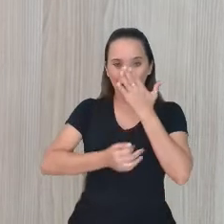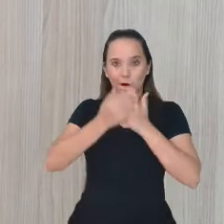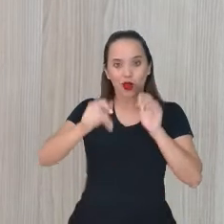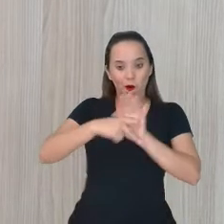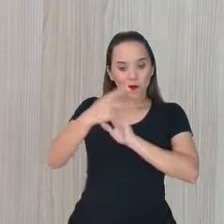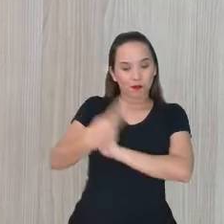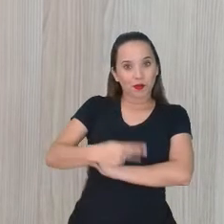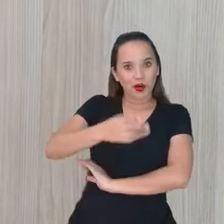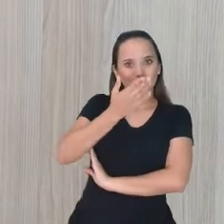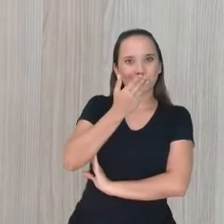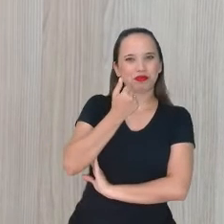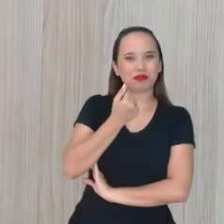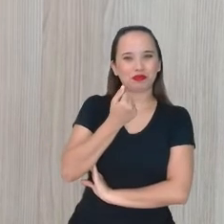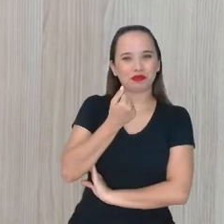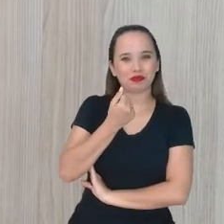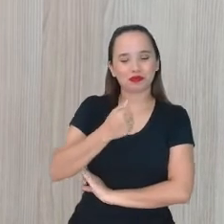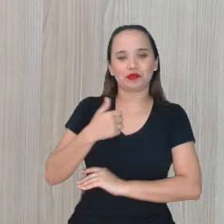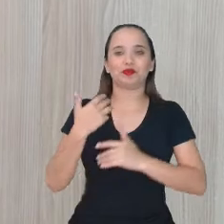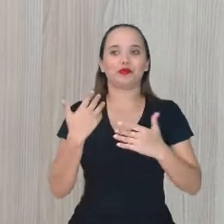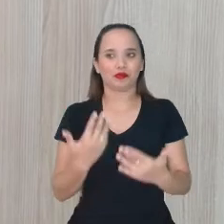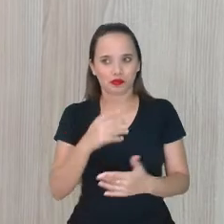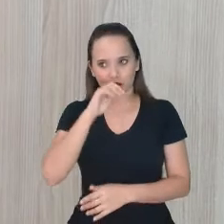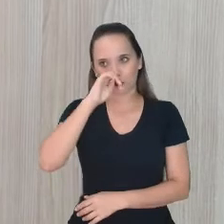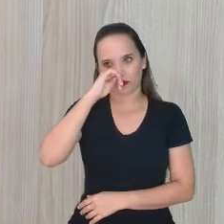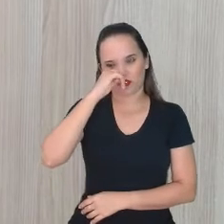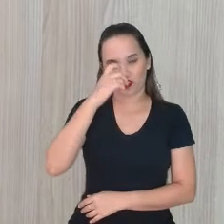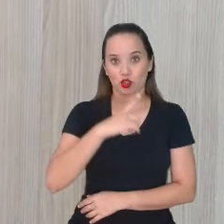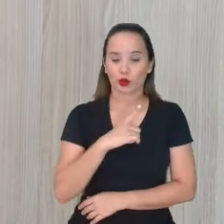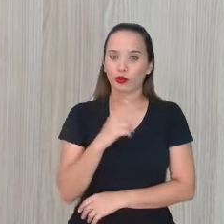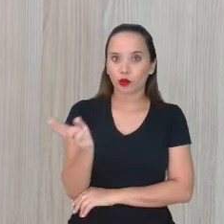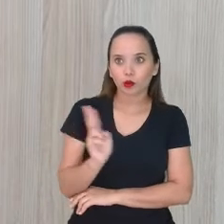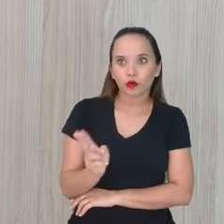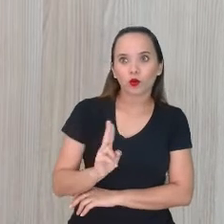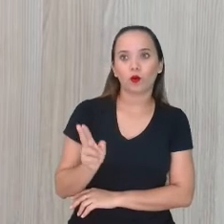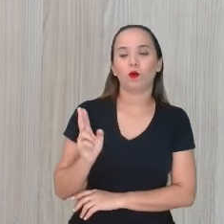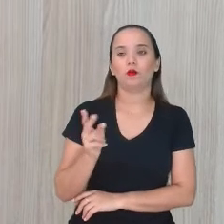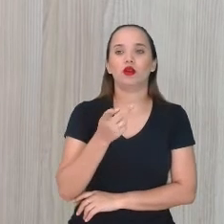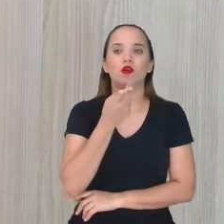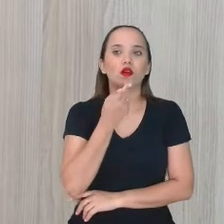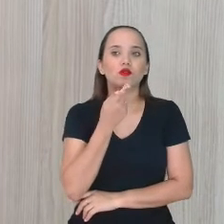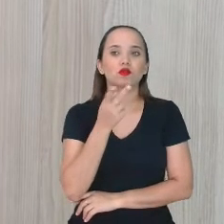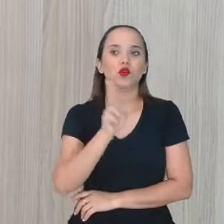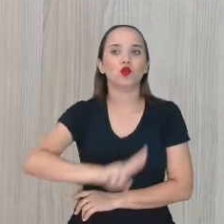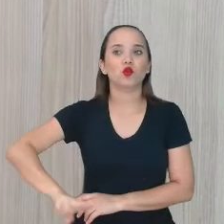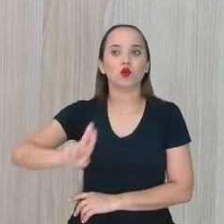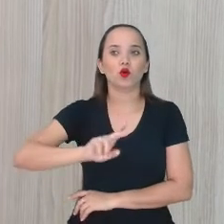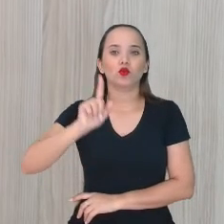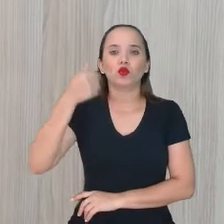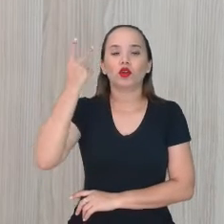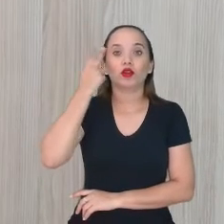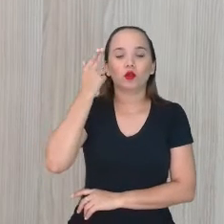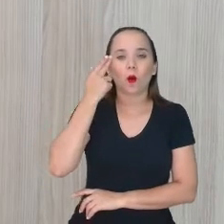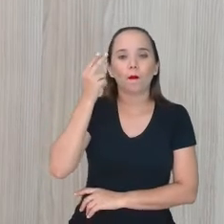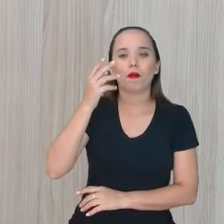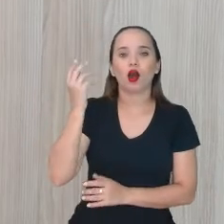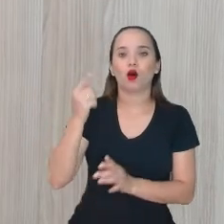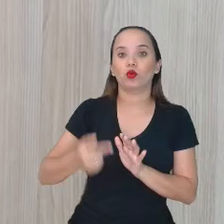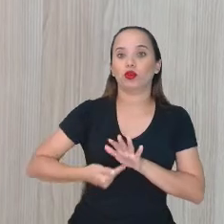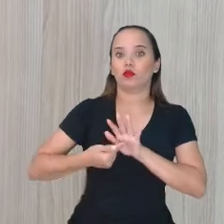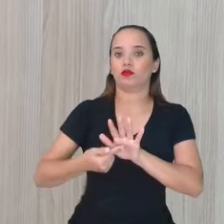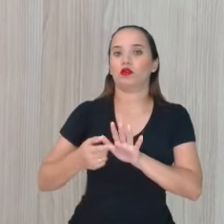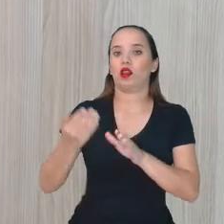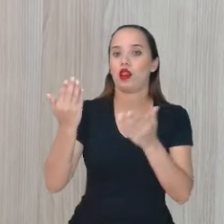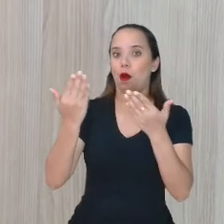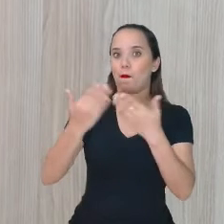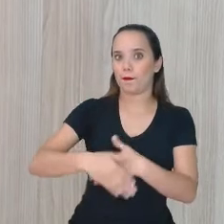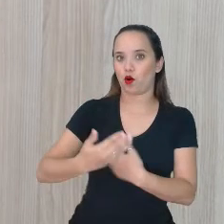plantou, que ele cultivou ali. Aí Pois é. tem um nomezinho, né, que a gente chama, que é bem comum aparecer nas provas, que é a